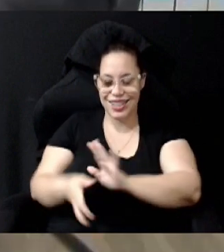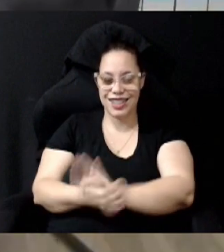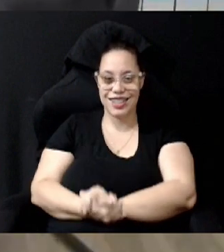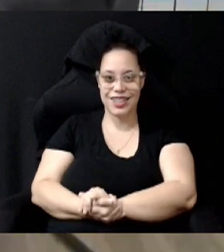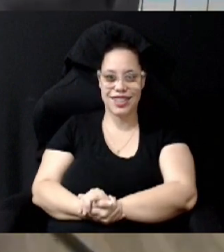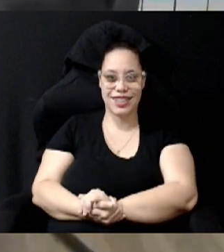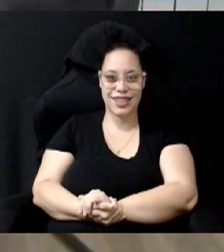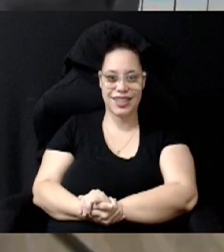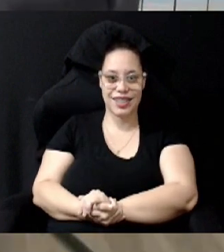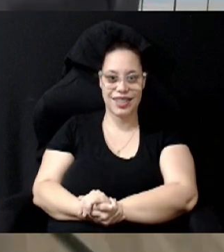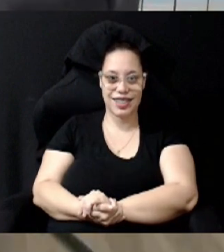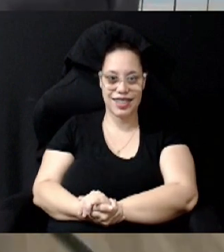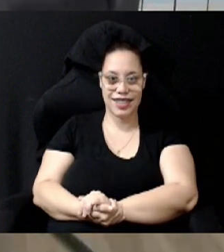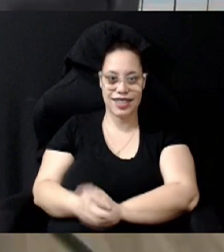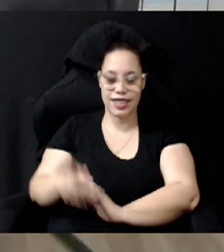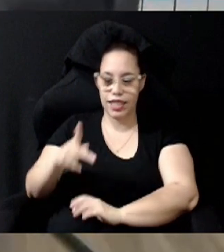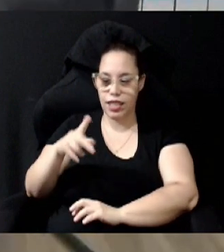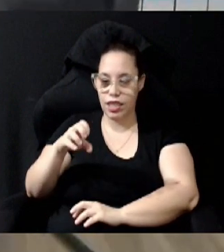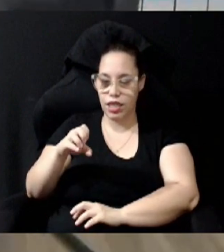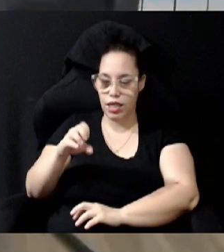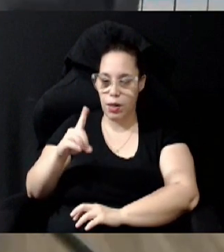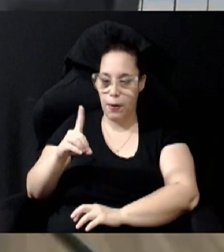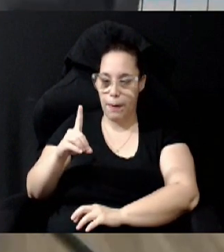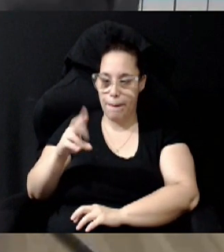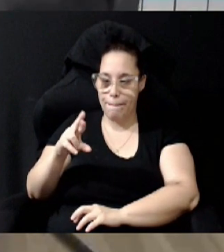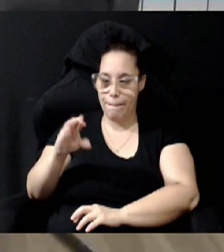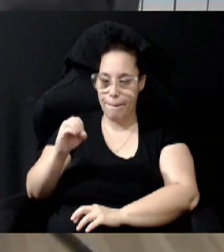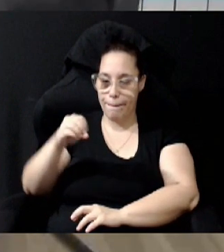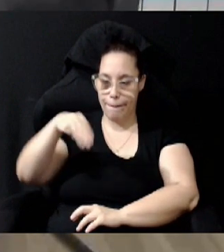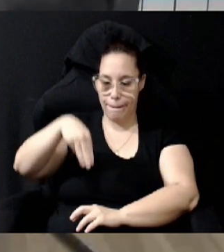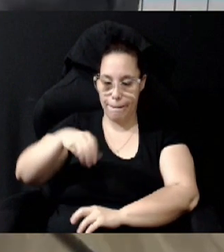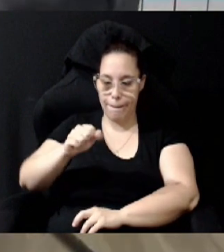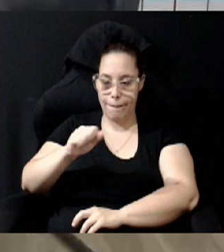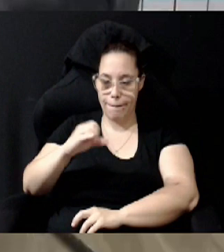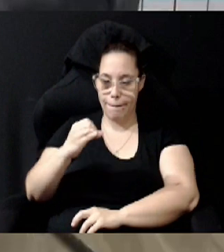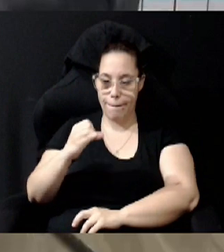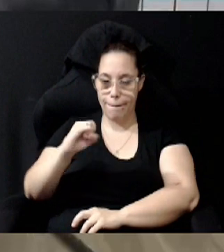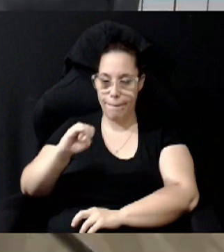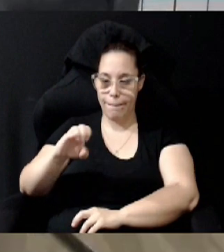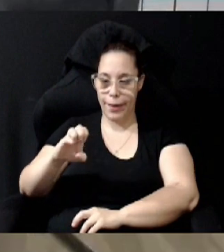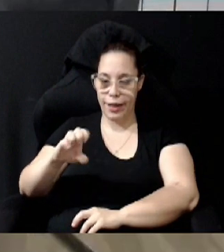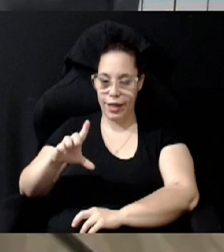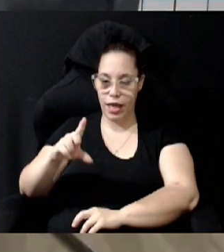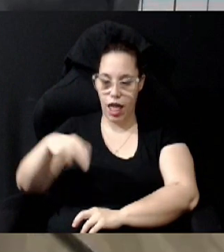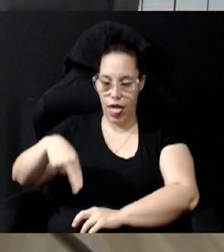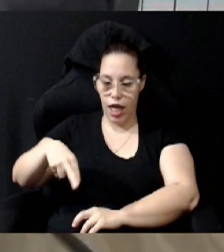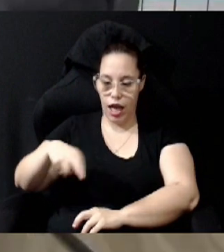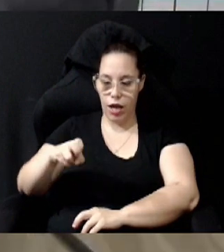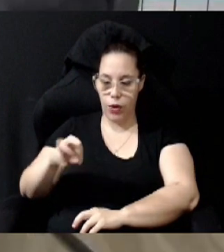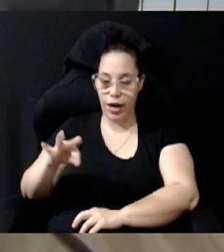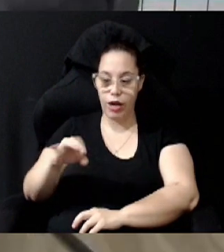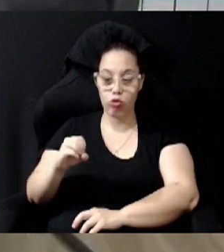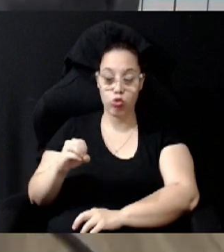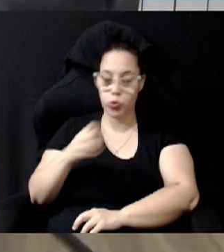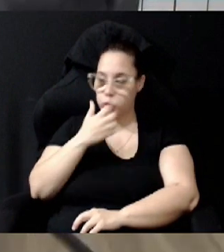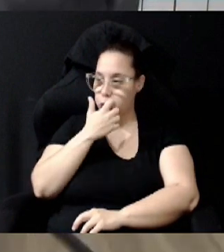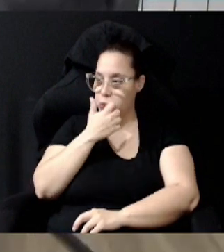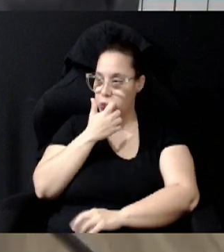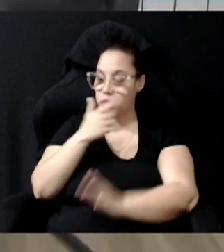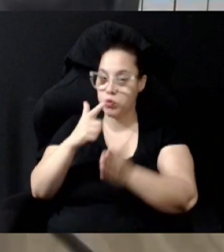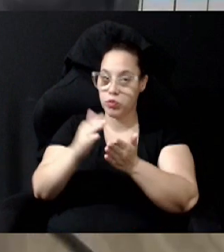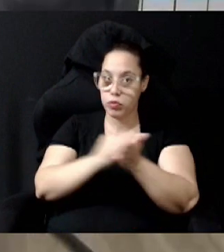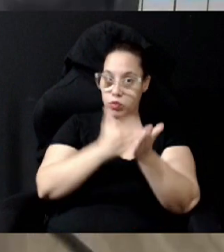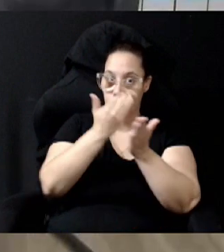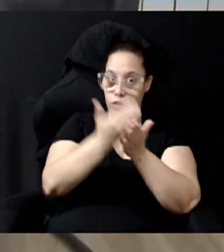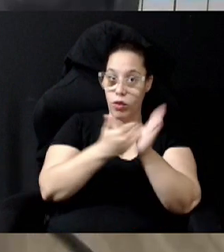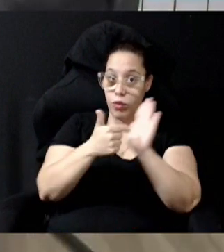né, o Pedro Maciel Neto, é uma pessoa muito querida aqui na cidade de Campinas, ele que está, então, com esse livro aqui, olha, lançou